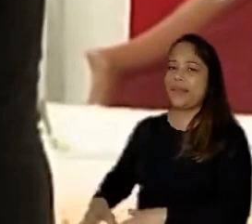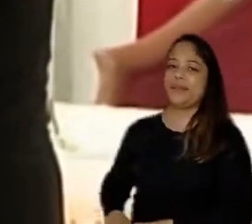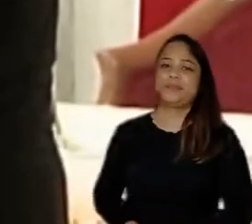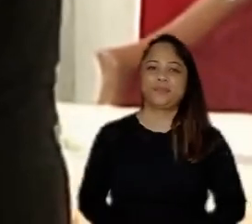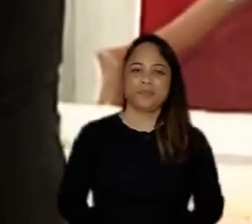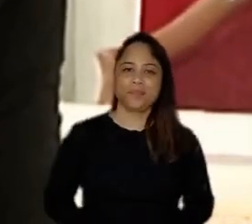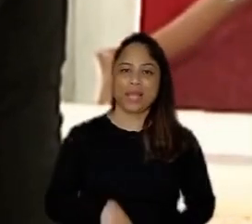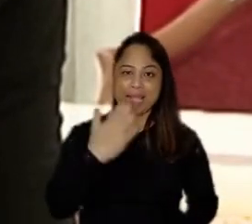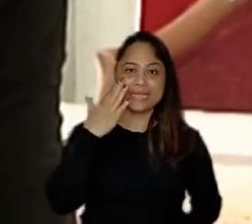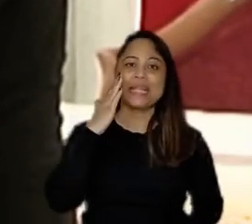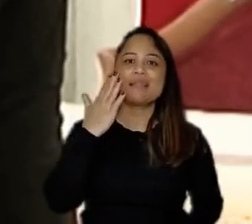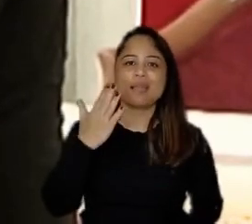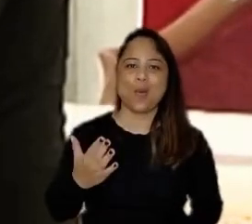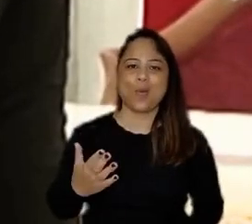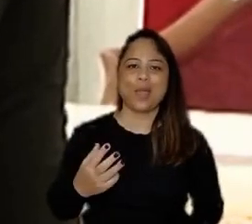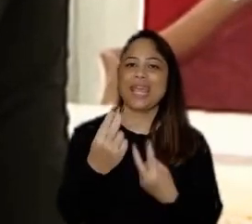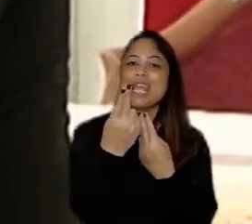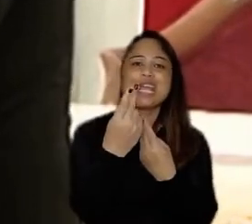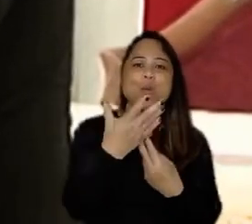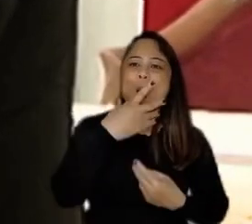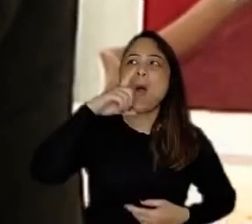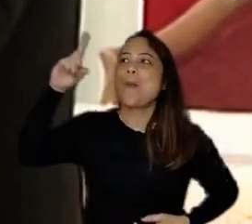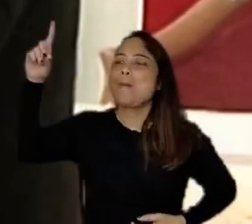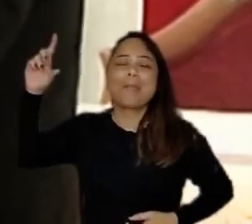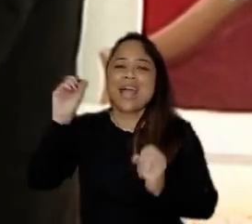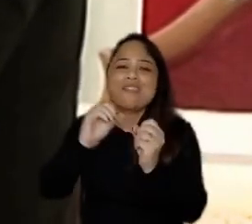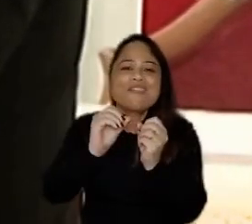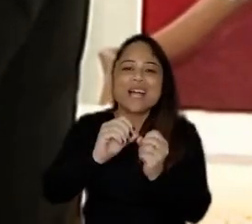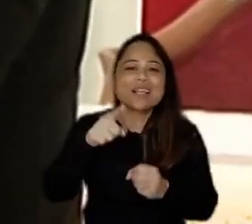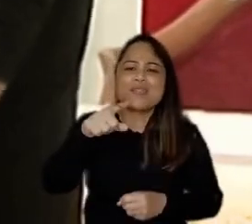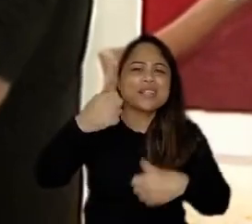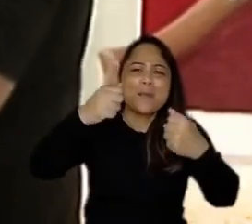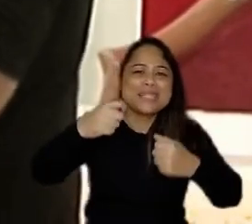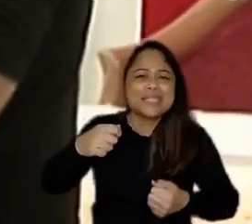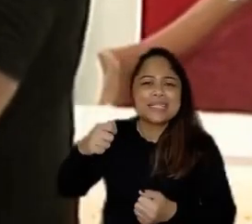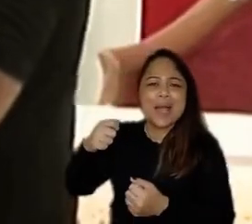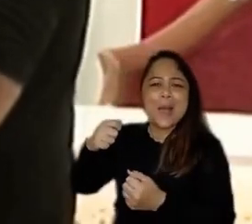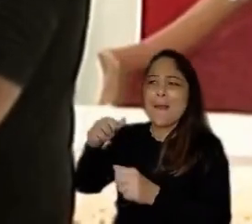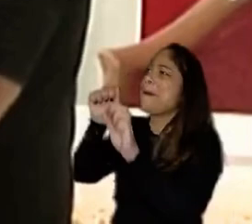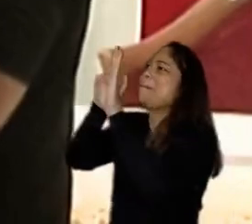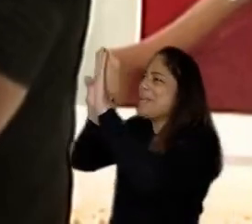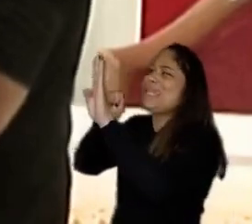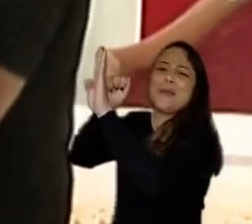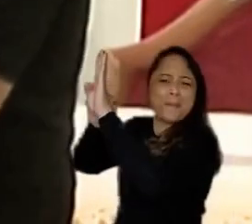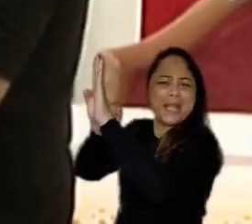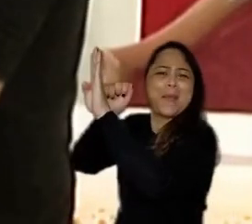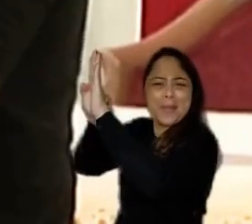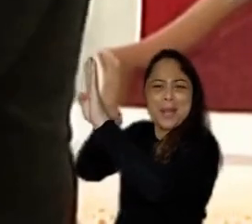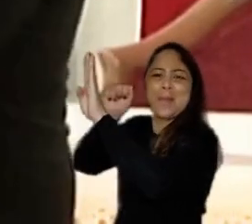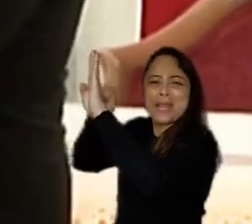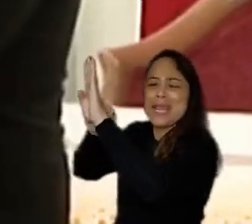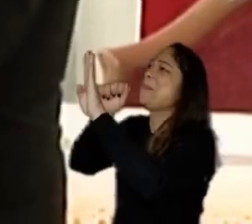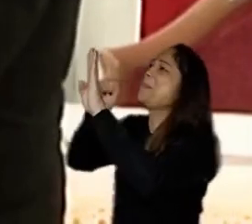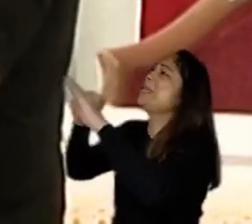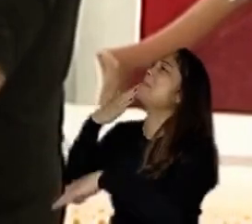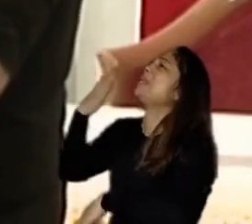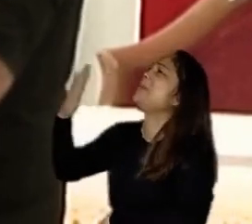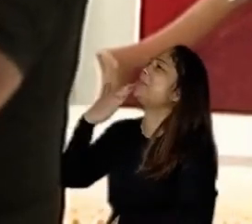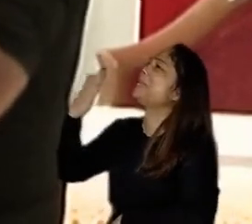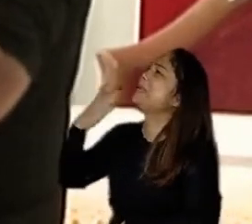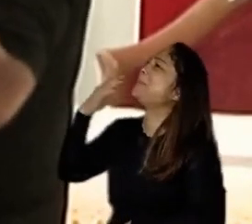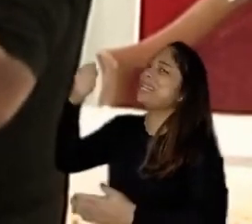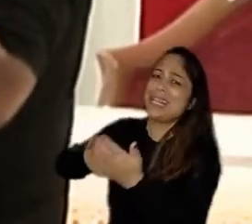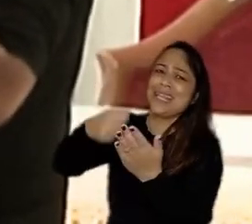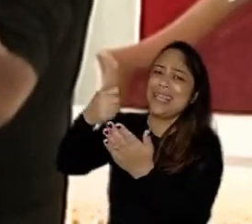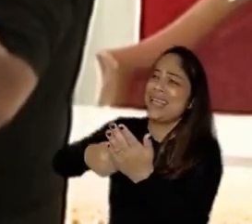Jesus diz: é isso que o Pai quer fazer com vocês. Vocês têm que insistir tanto, e tem que ter tanta esperança, e tem que ser tão insistente, que